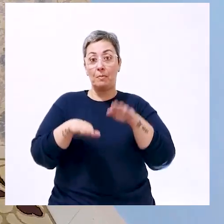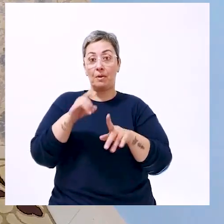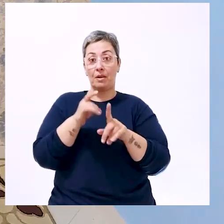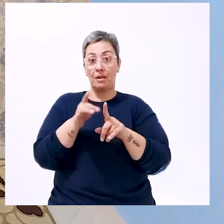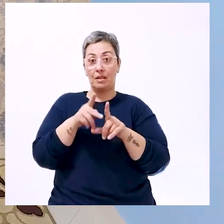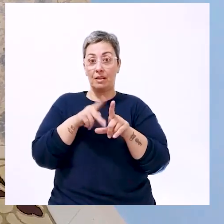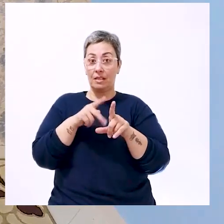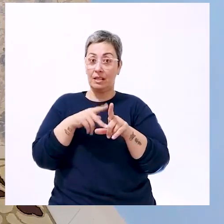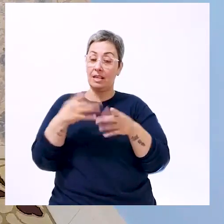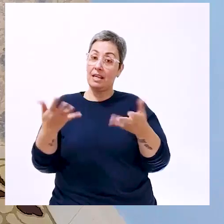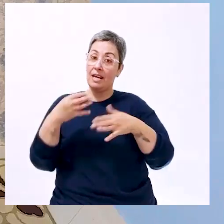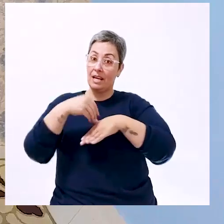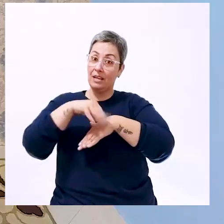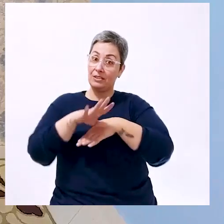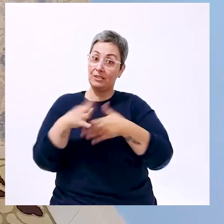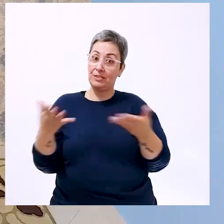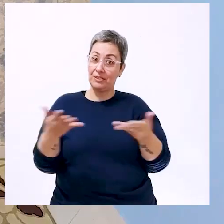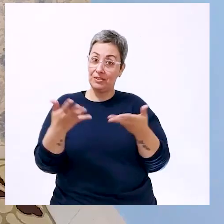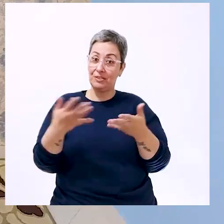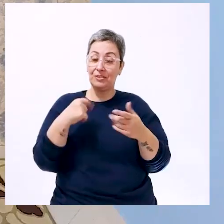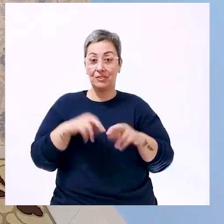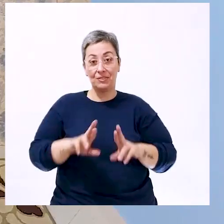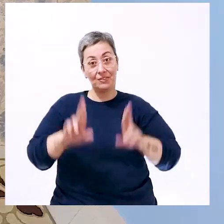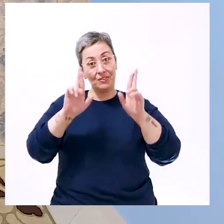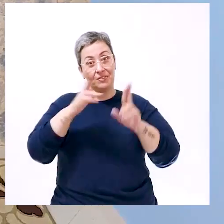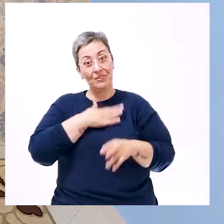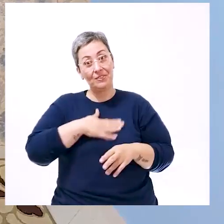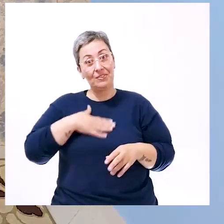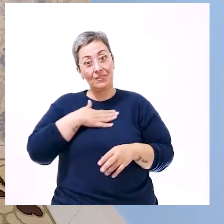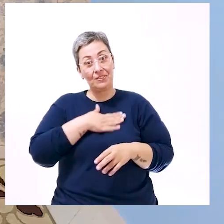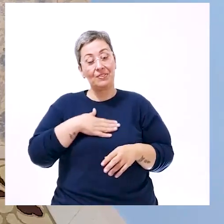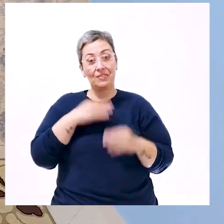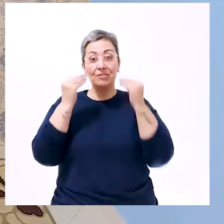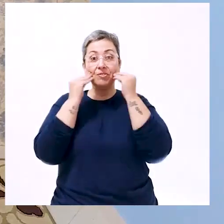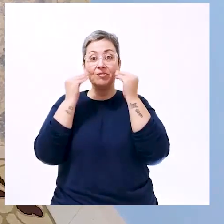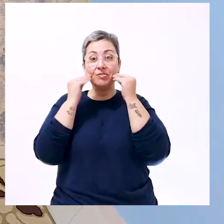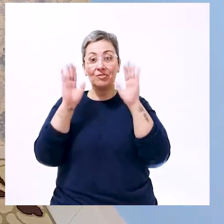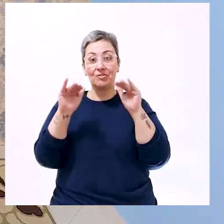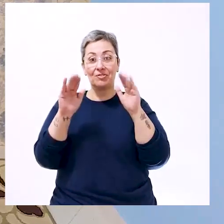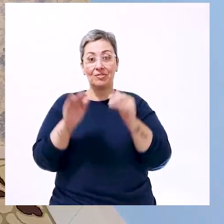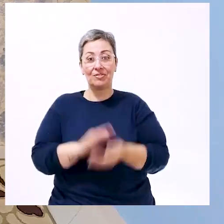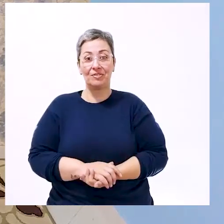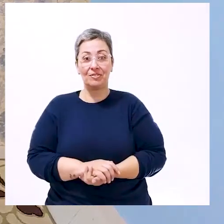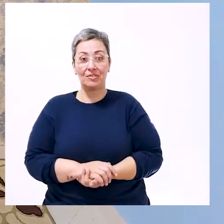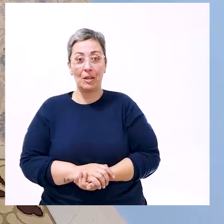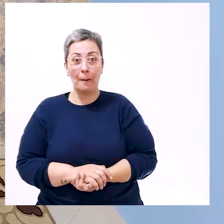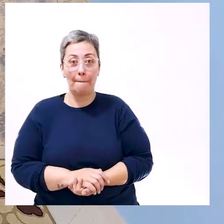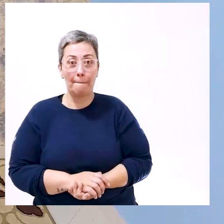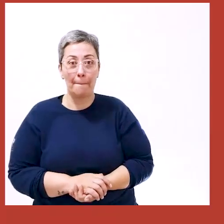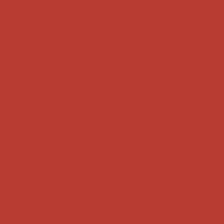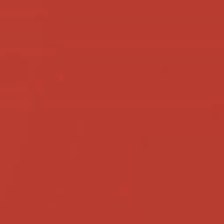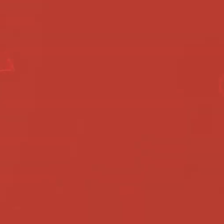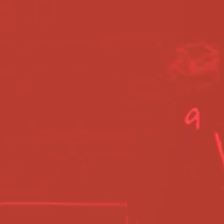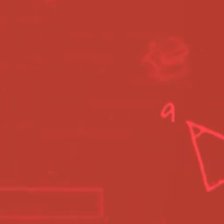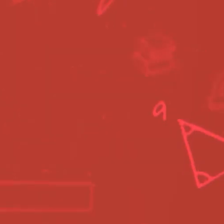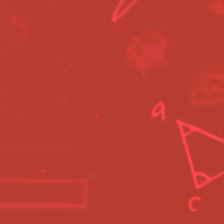lata. Essa foi a nossa dica do dia. Espero que vocês tenham gostado. Um beijo e até a próxima!